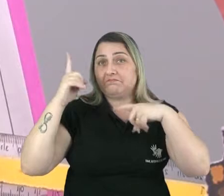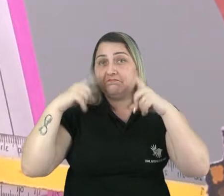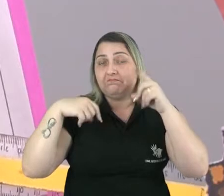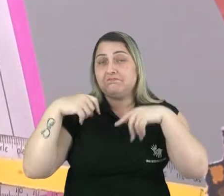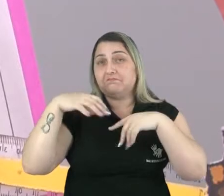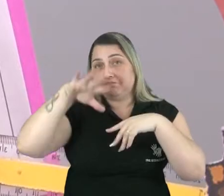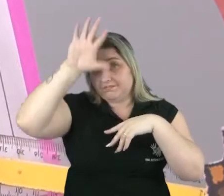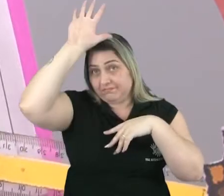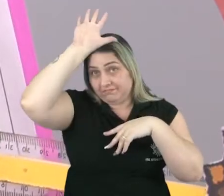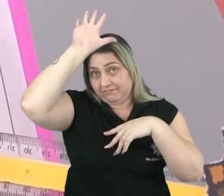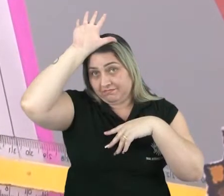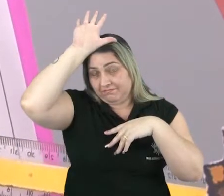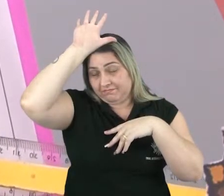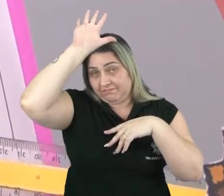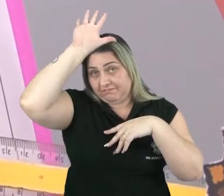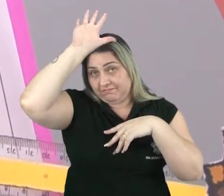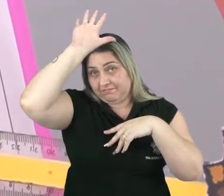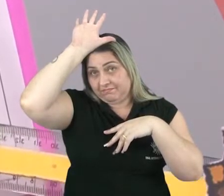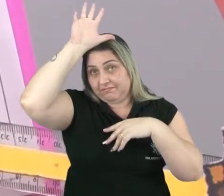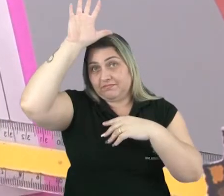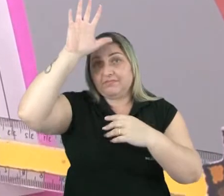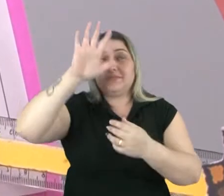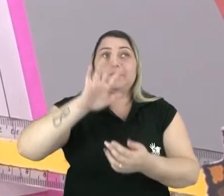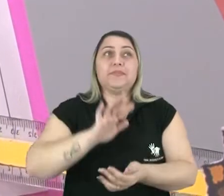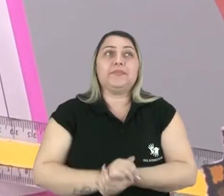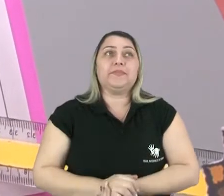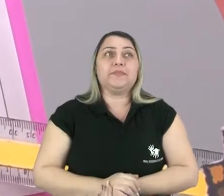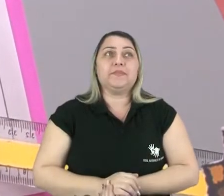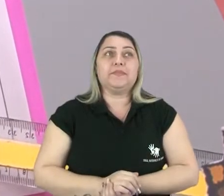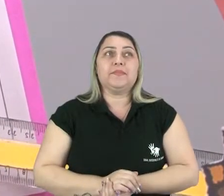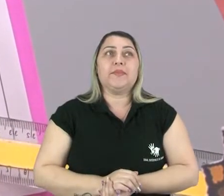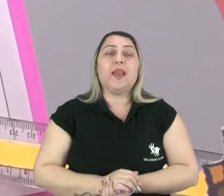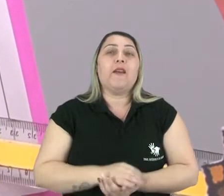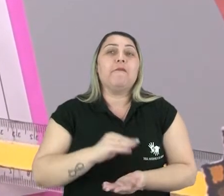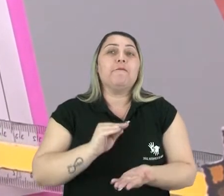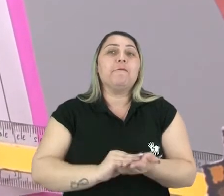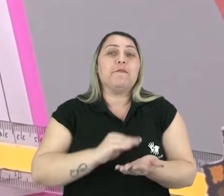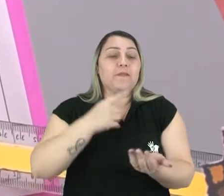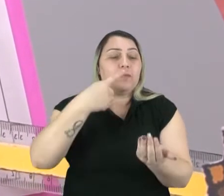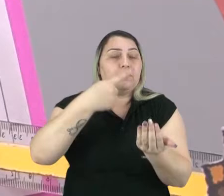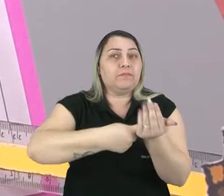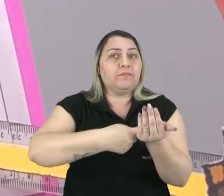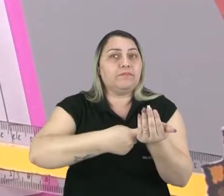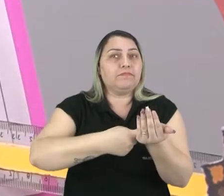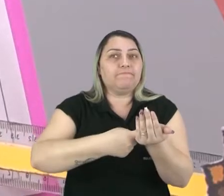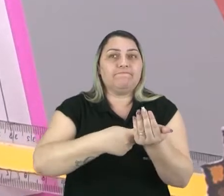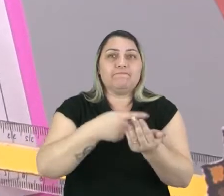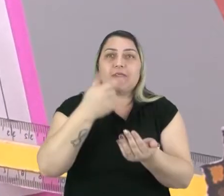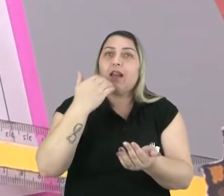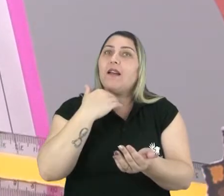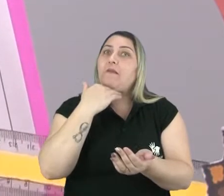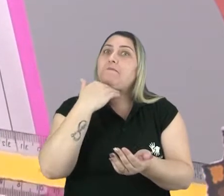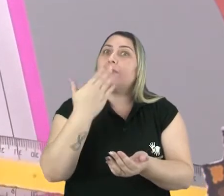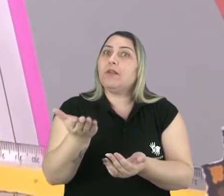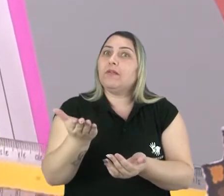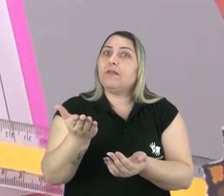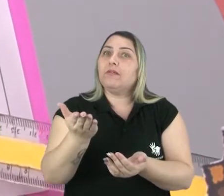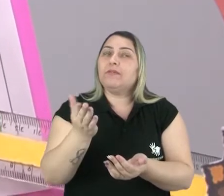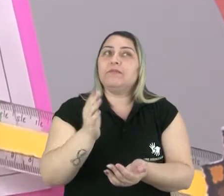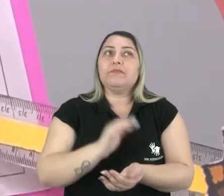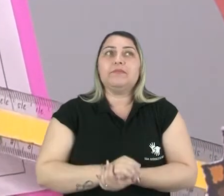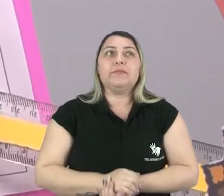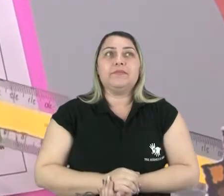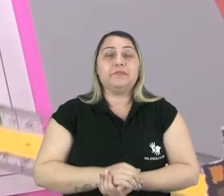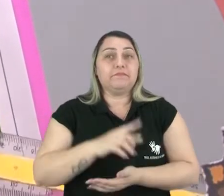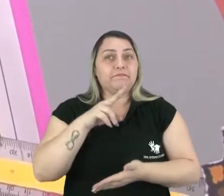Cebolinha. Ele está bem chateado. E cadê o cachorro-quente? Não tem mais. Vamos